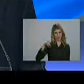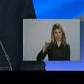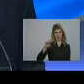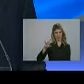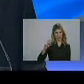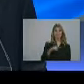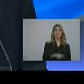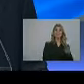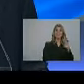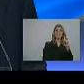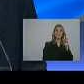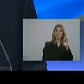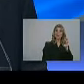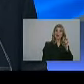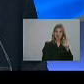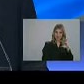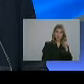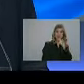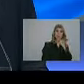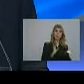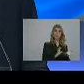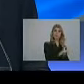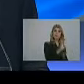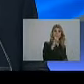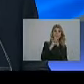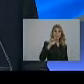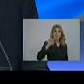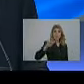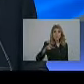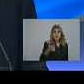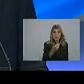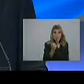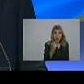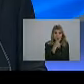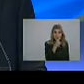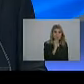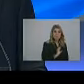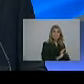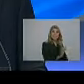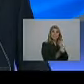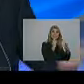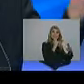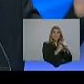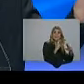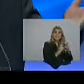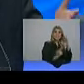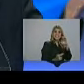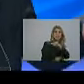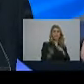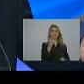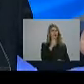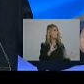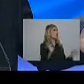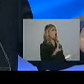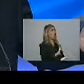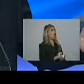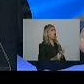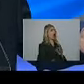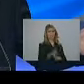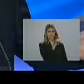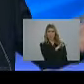de receber 52 milhões de propina para desviar dinheiro da Caixa Econômica. E ele diz que não tem corrupção aqui no Rio